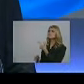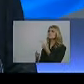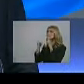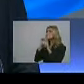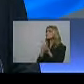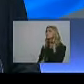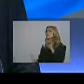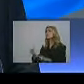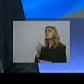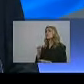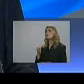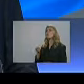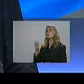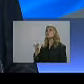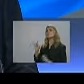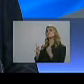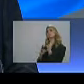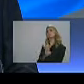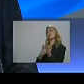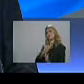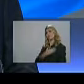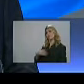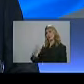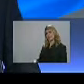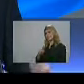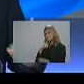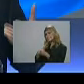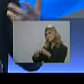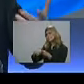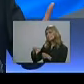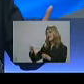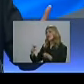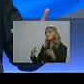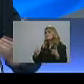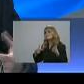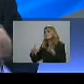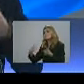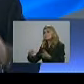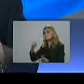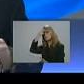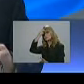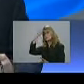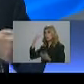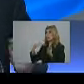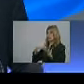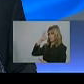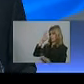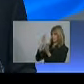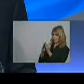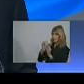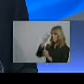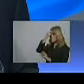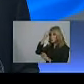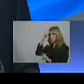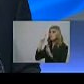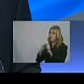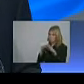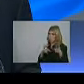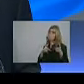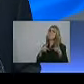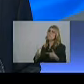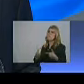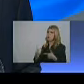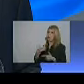visão sobre segurança pública de cidades e qual é o papel que o município pode ter. No meu entendimento, a prefeitura pode fazer muito. Eu